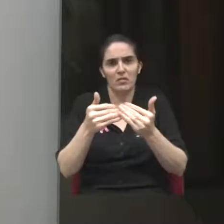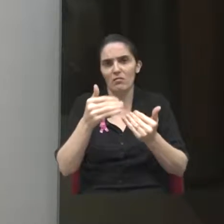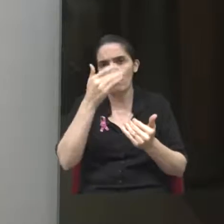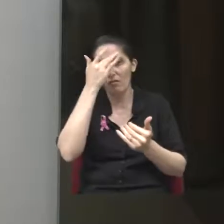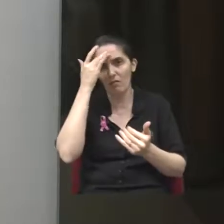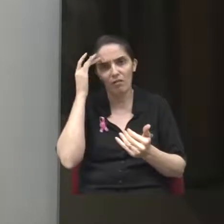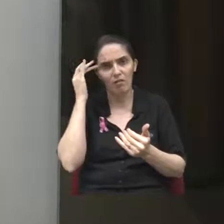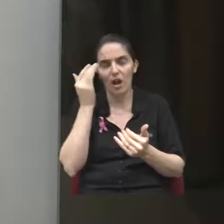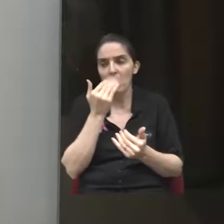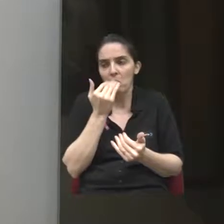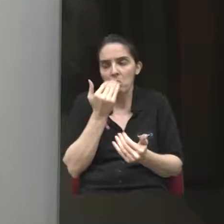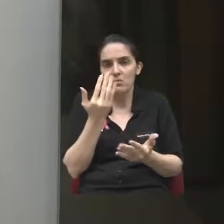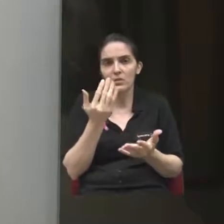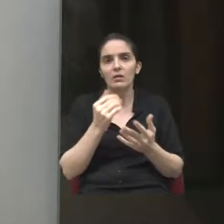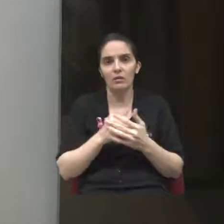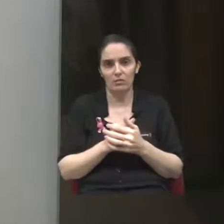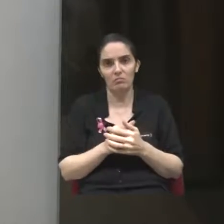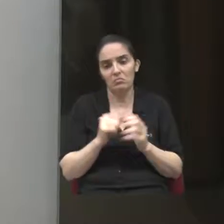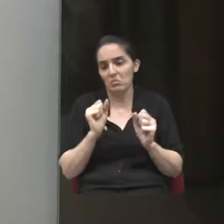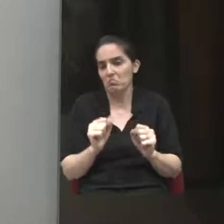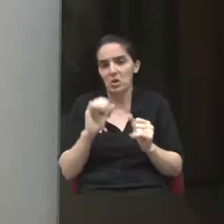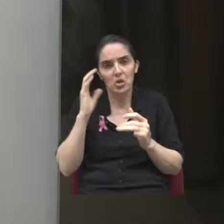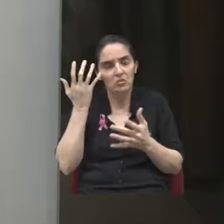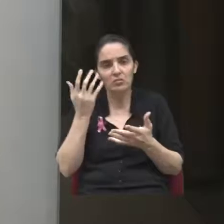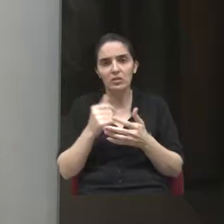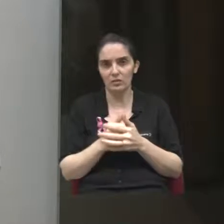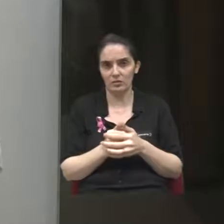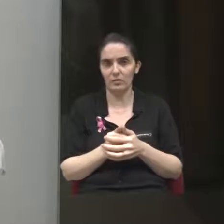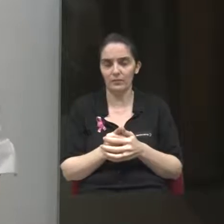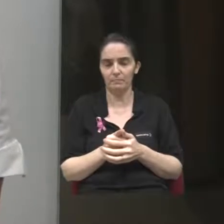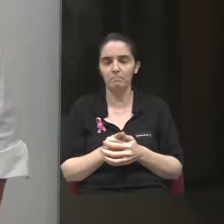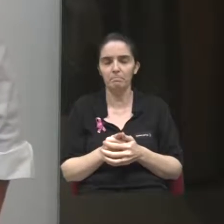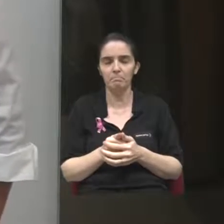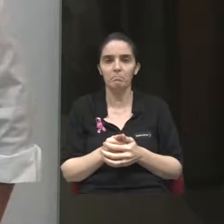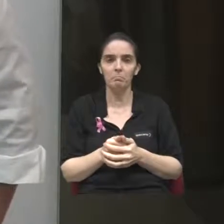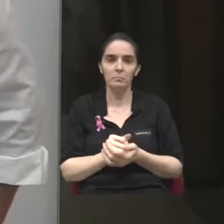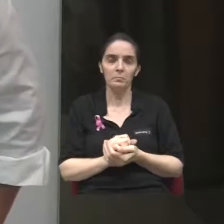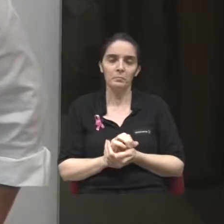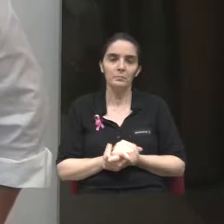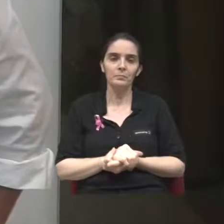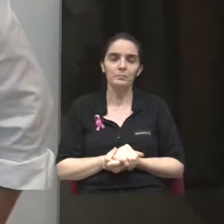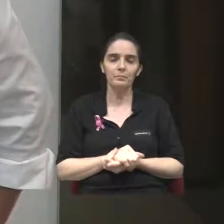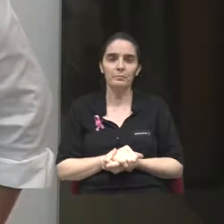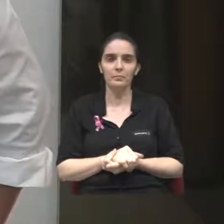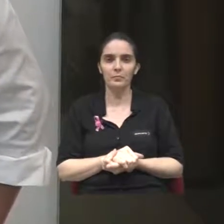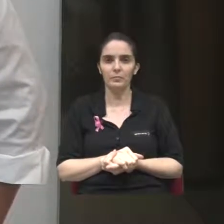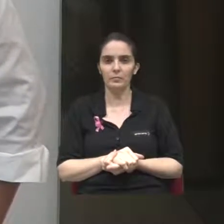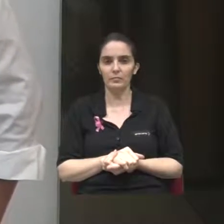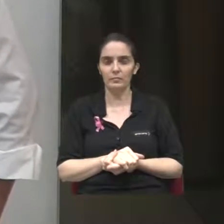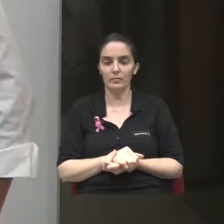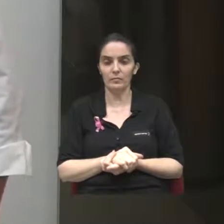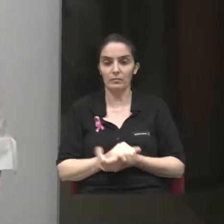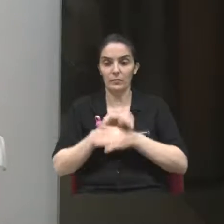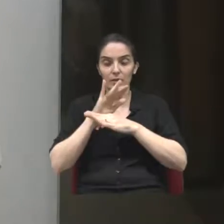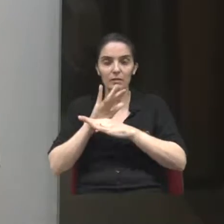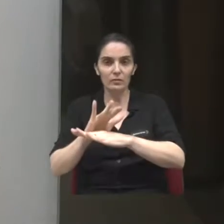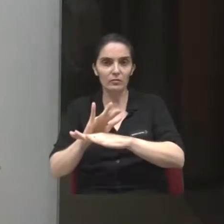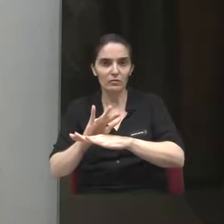alimento. Fazer a diferença nesses primeiros instantes que ocorrem,